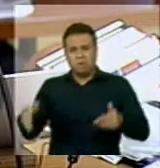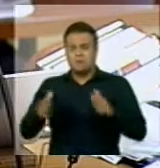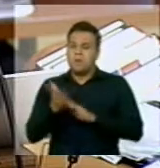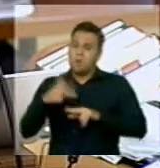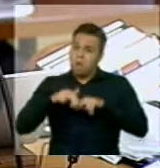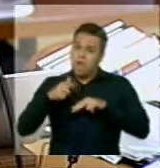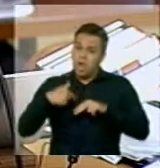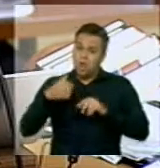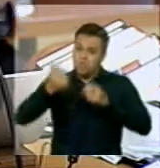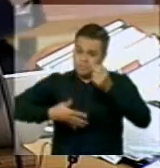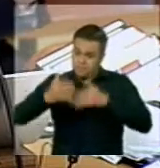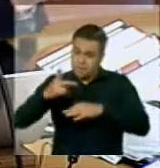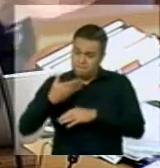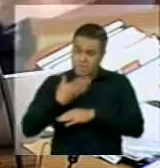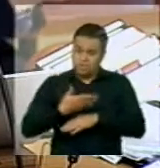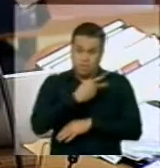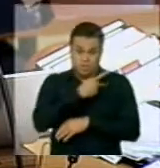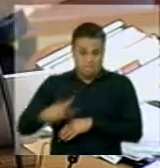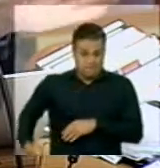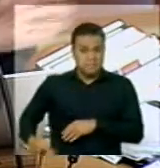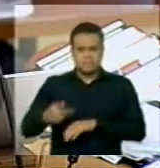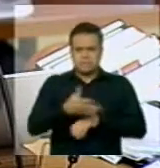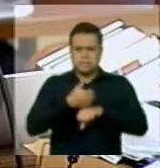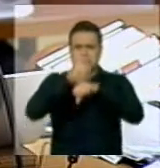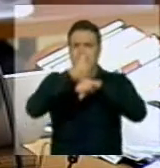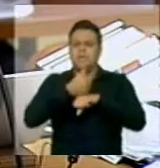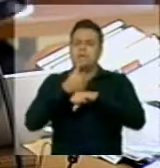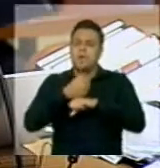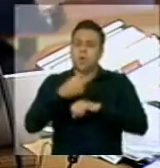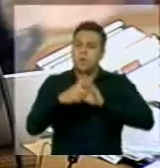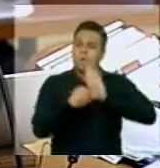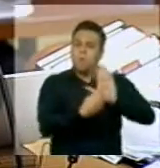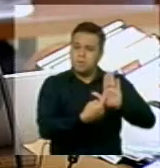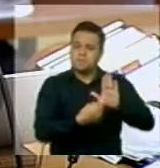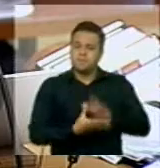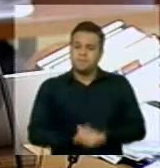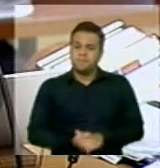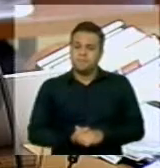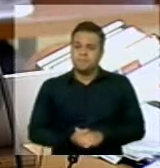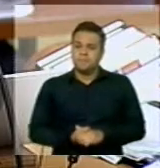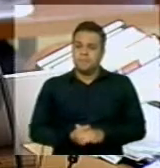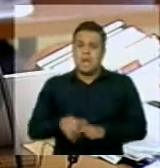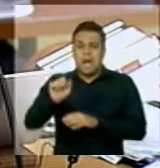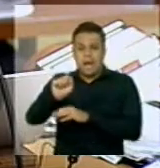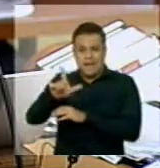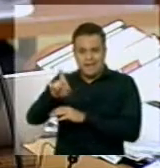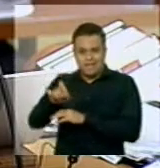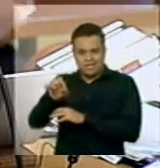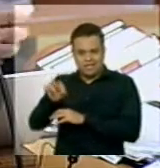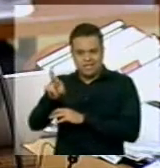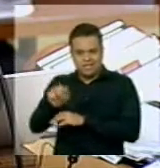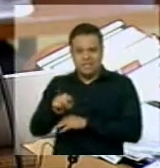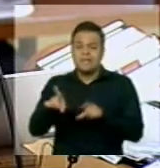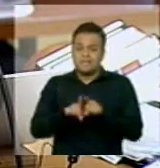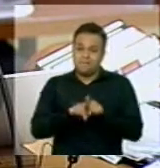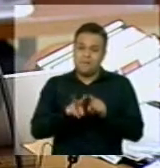observação, eu quero, e claro, incorporando já a preocupação, tanto do ministro Alexandre quanto do ministro Nilmar, desde